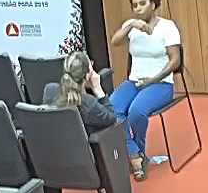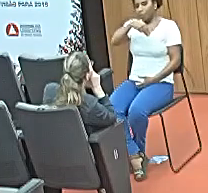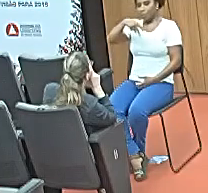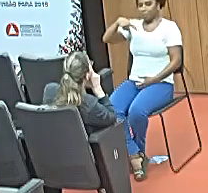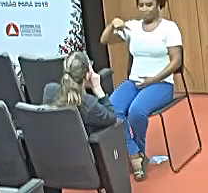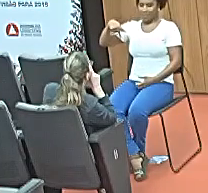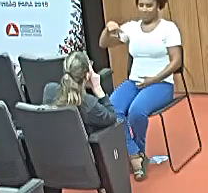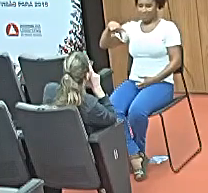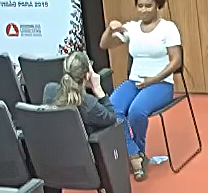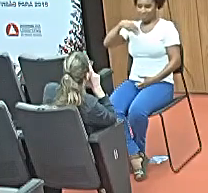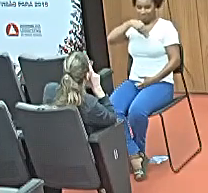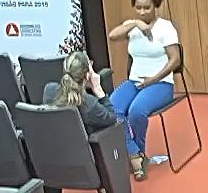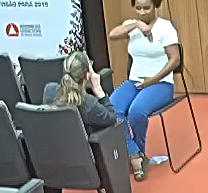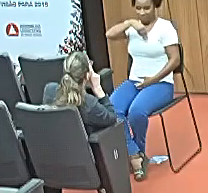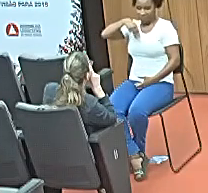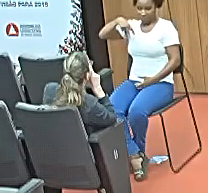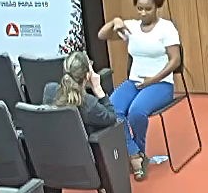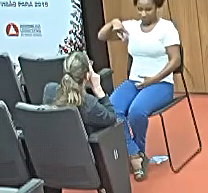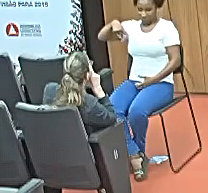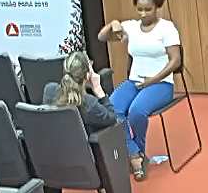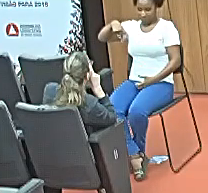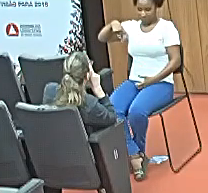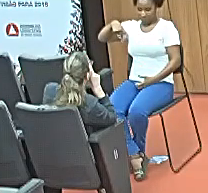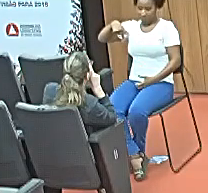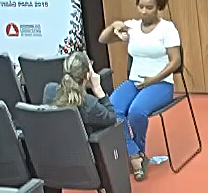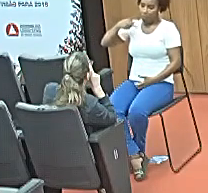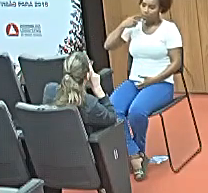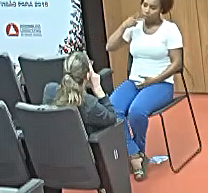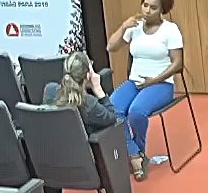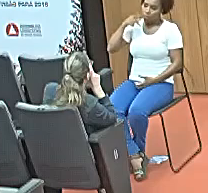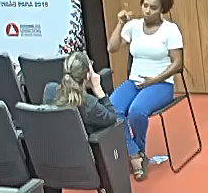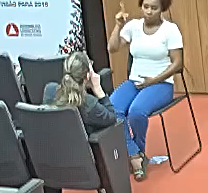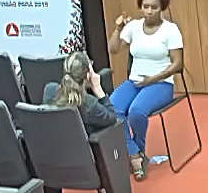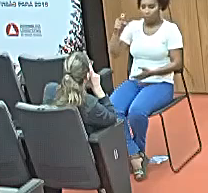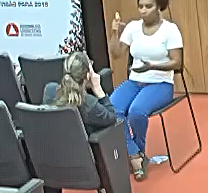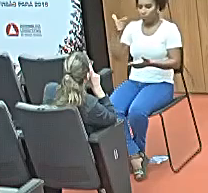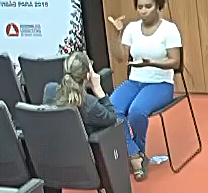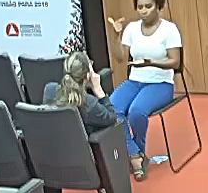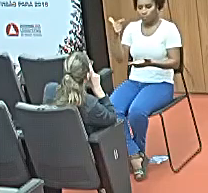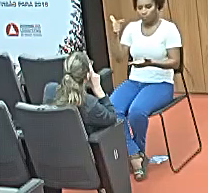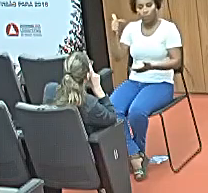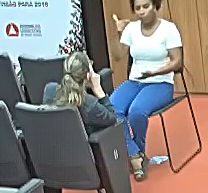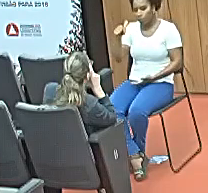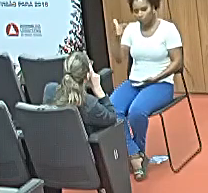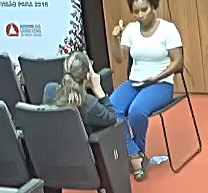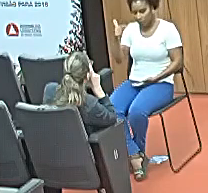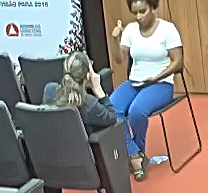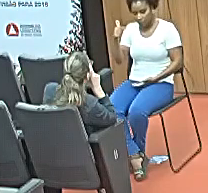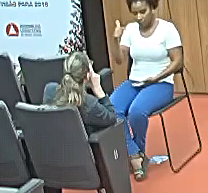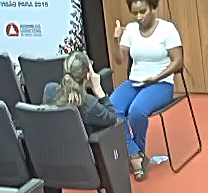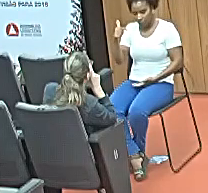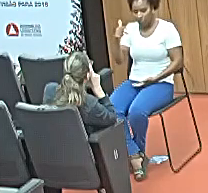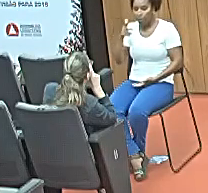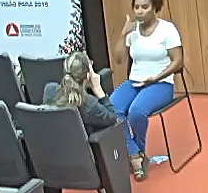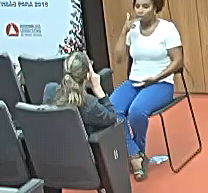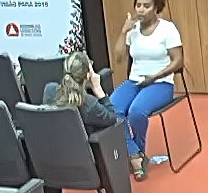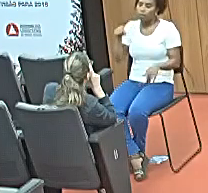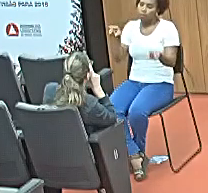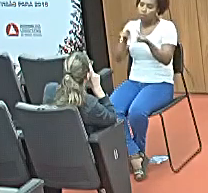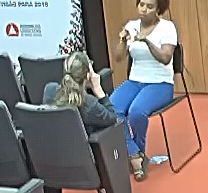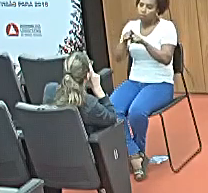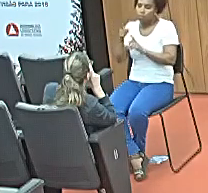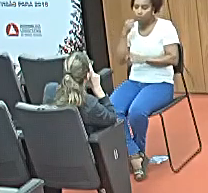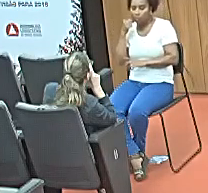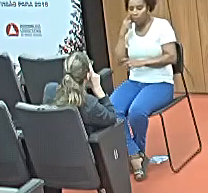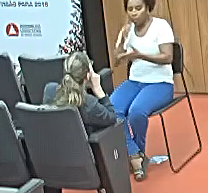projecto que já acontece na capital mas ele não acontece no interior houve ainda a aprovação da moção que se segue